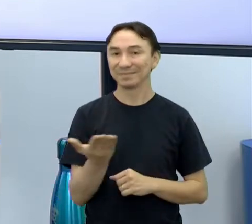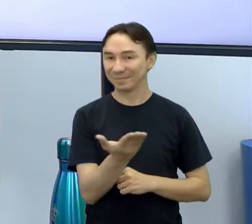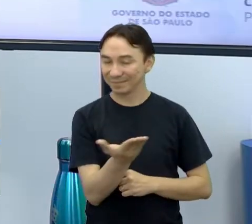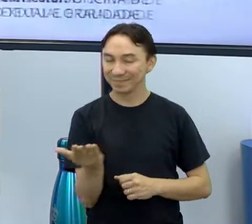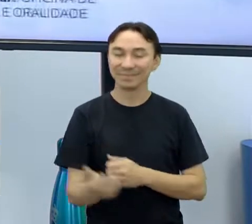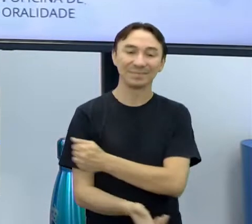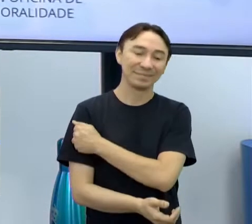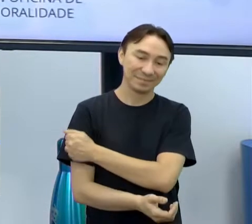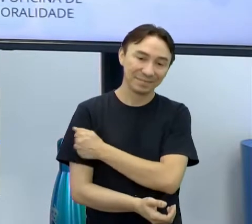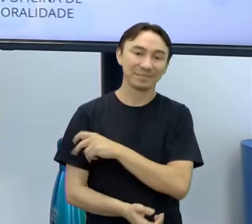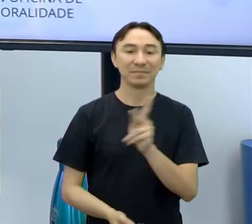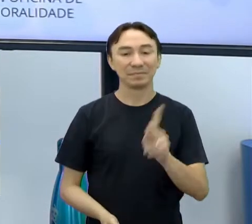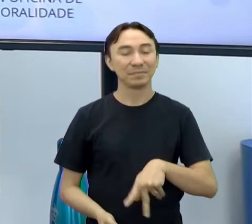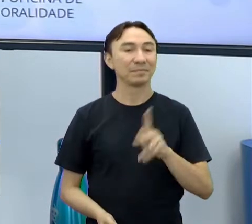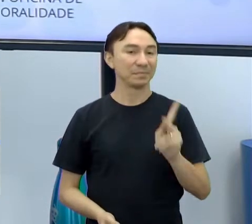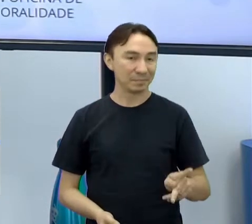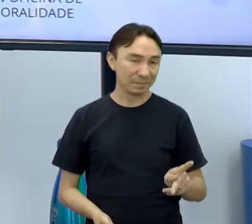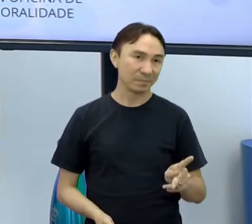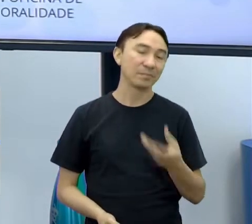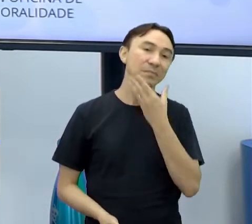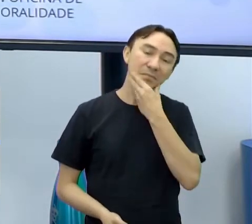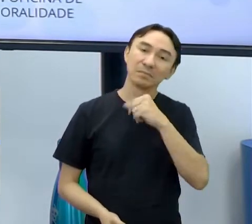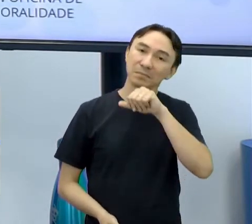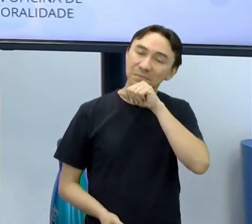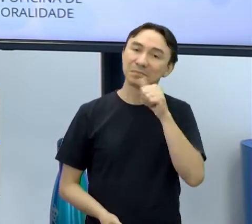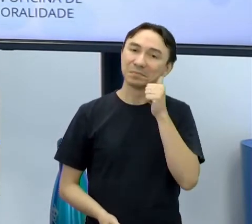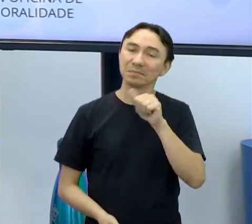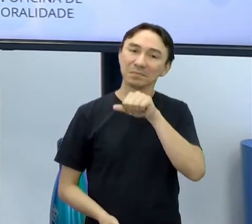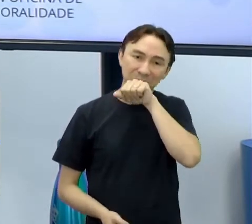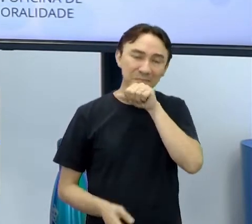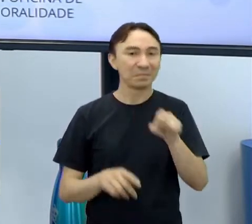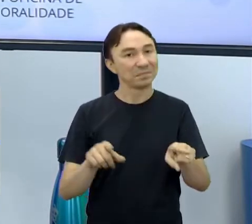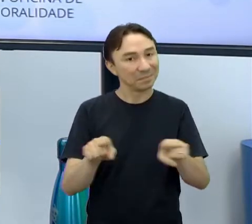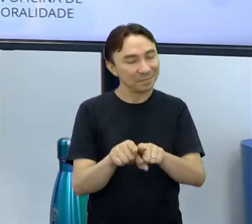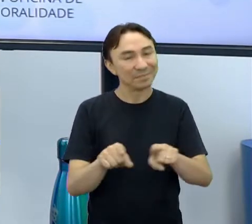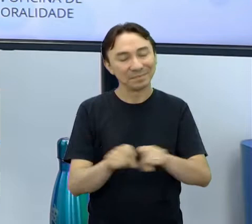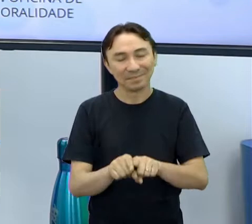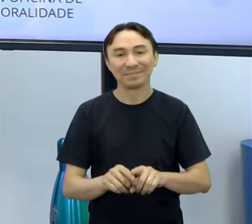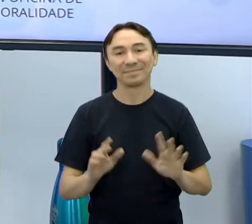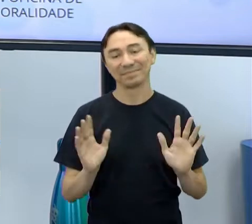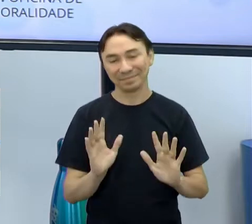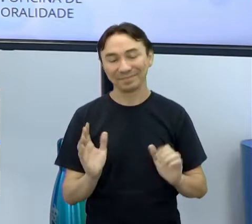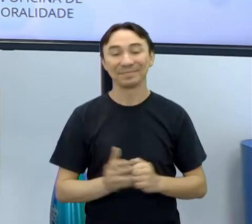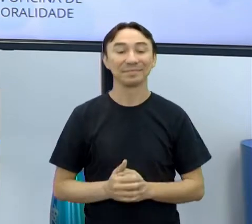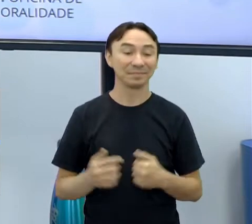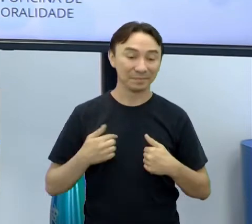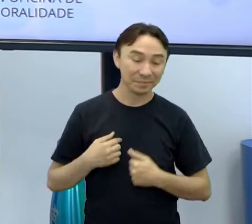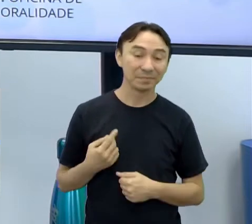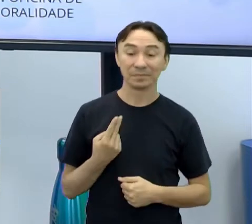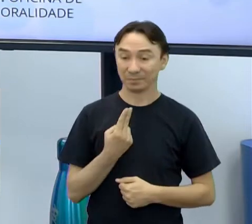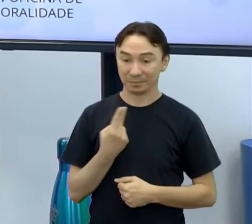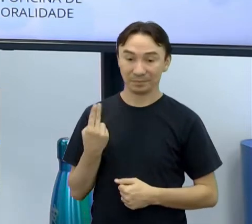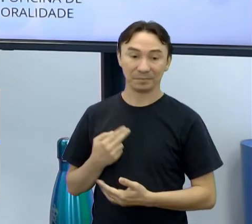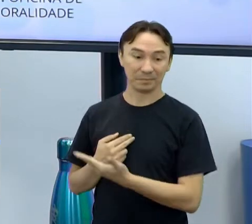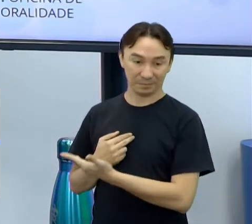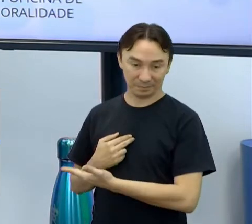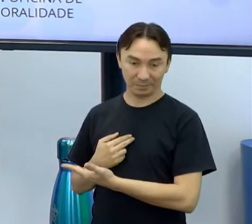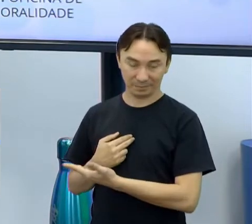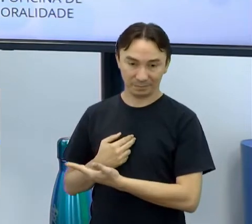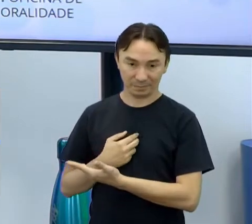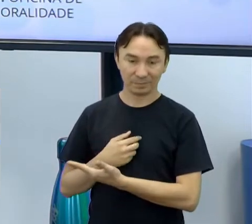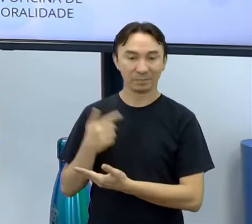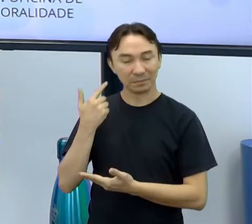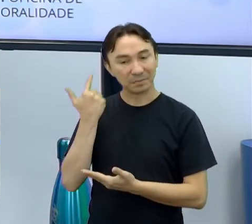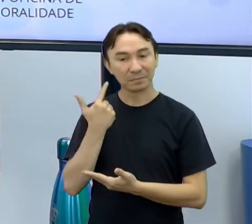amigos, professores, até mesmo pais que possam aí estar assistindo a este vídeo. Eu sou a professora Elaine, vou fazer aí a minha descrição